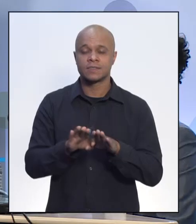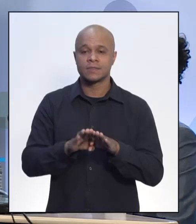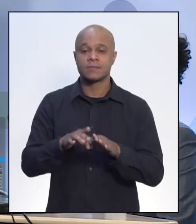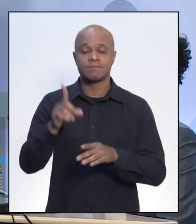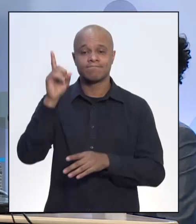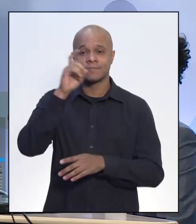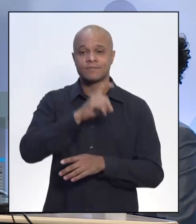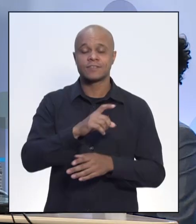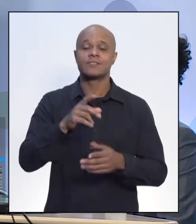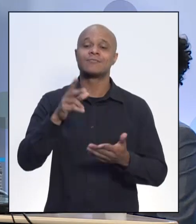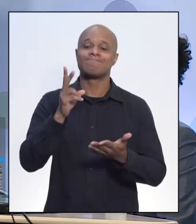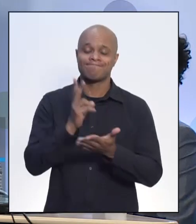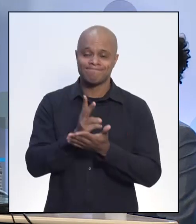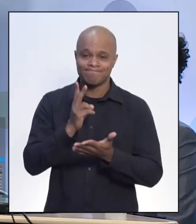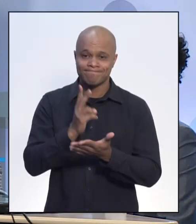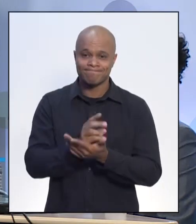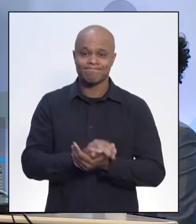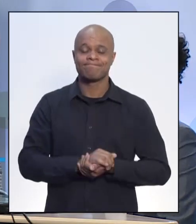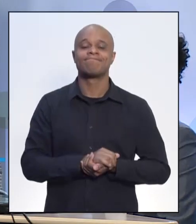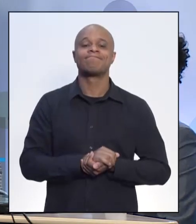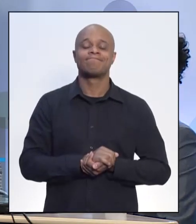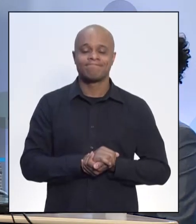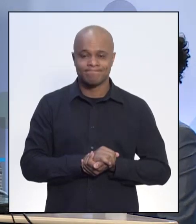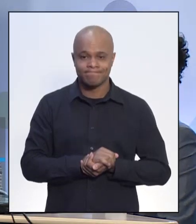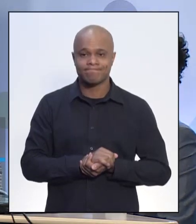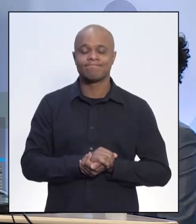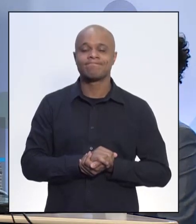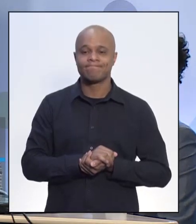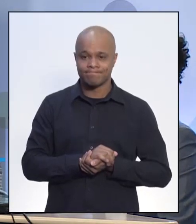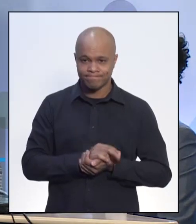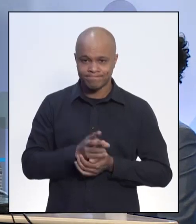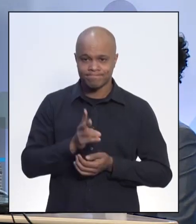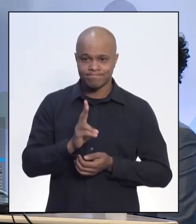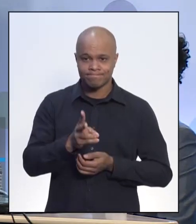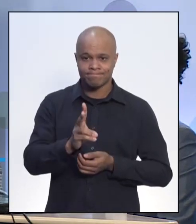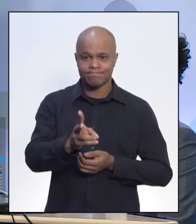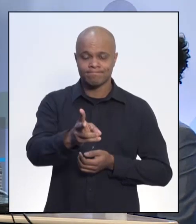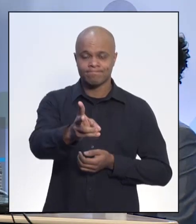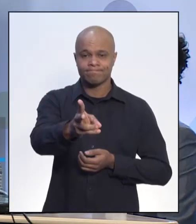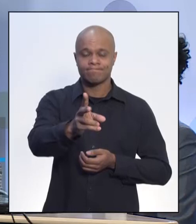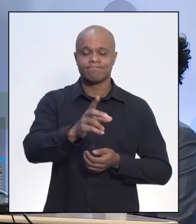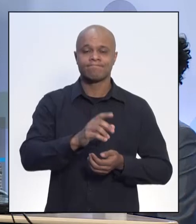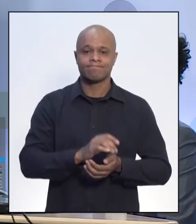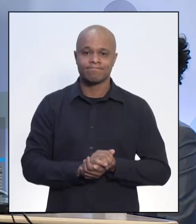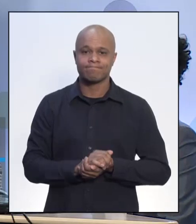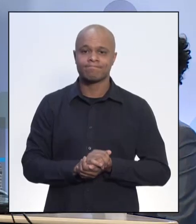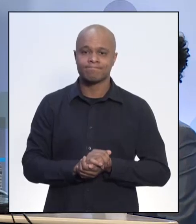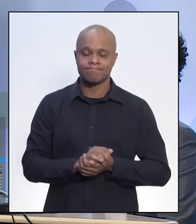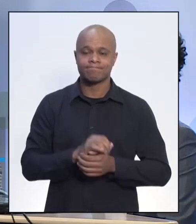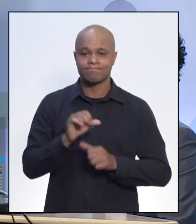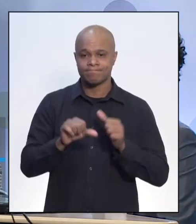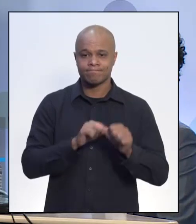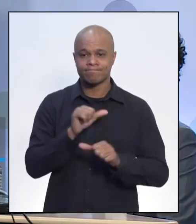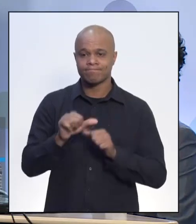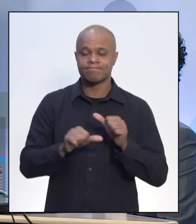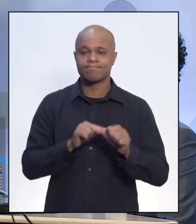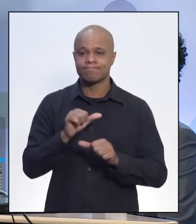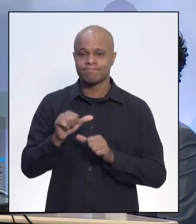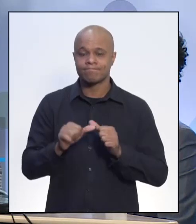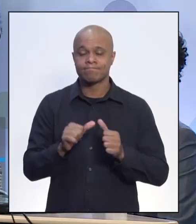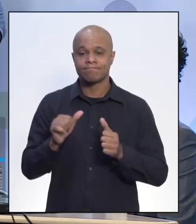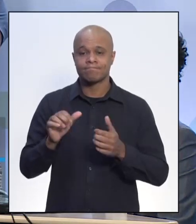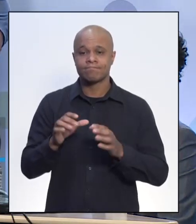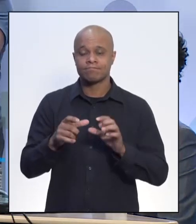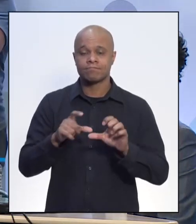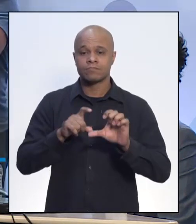questão dos recursos minerais. Então, dificulta cada vez mais aí esse processo, né, de se tornar aí o Sudão do Sul